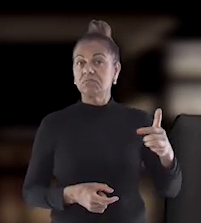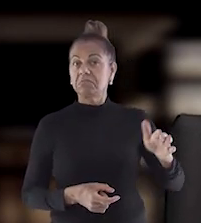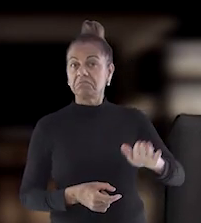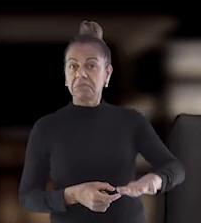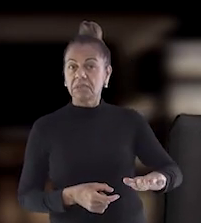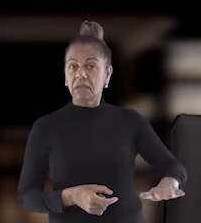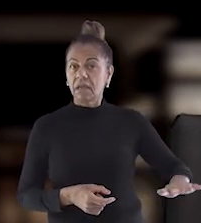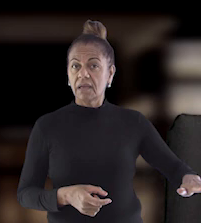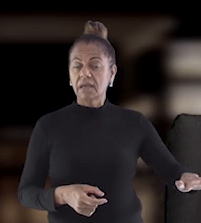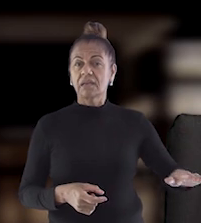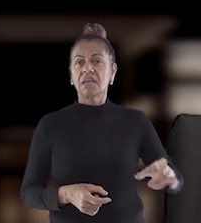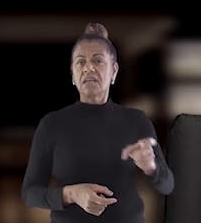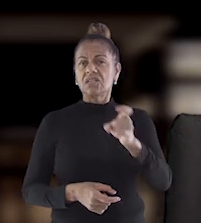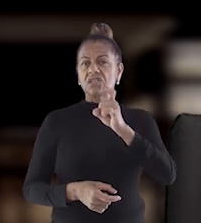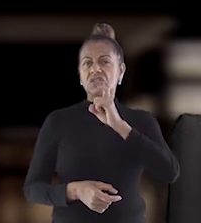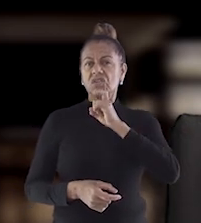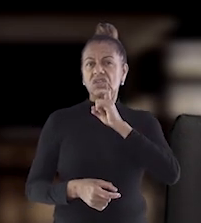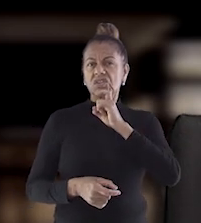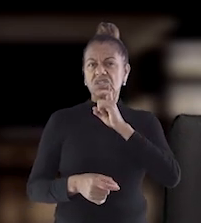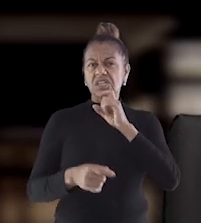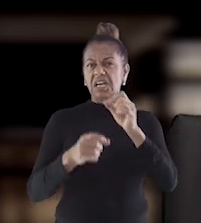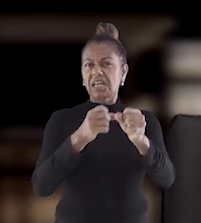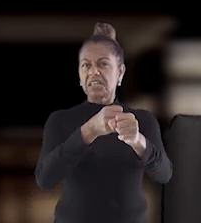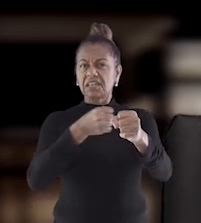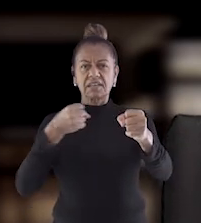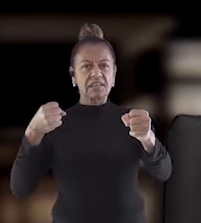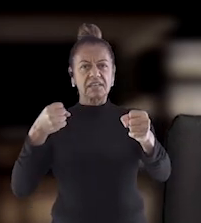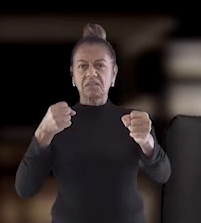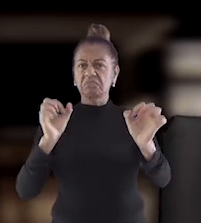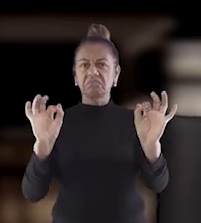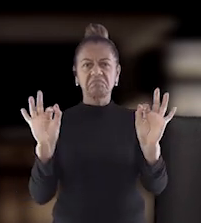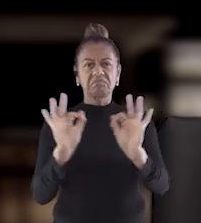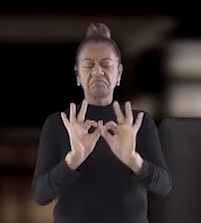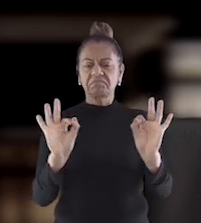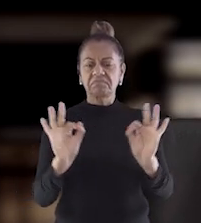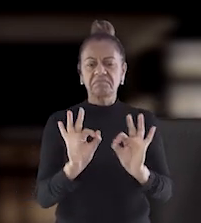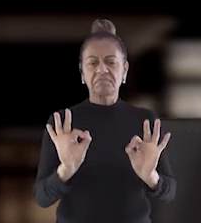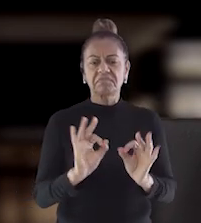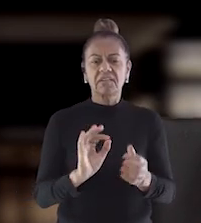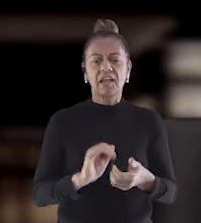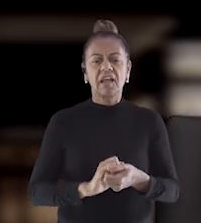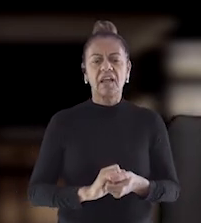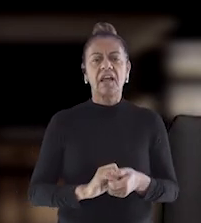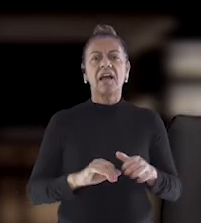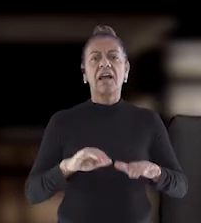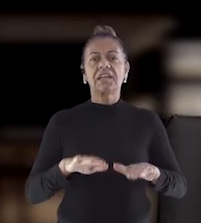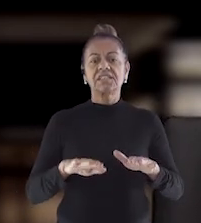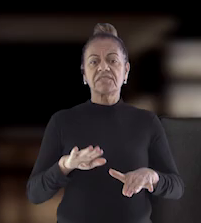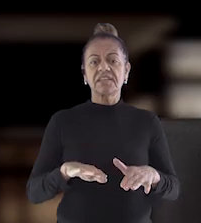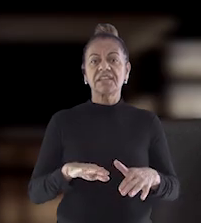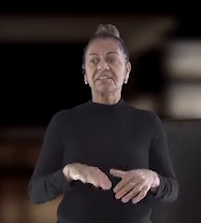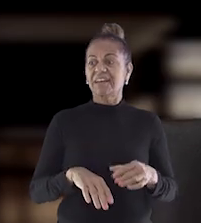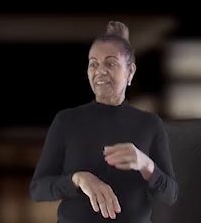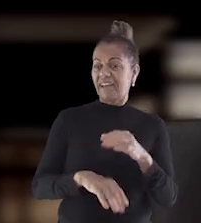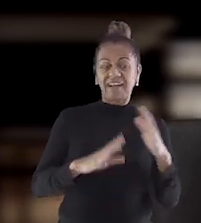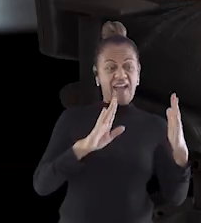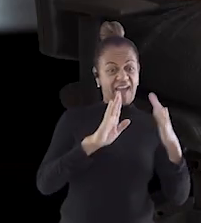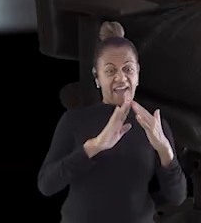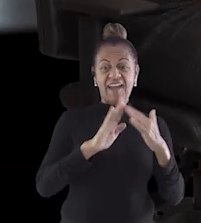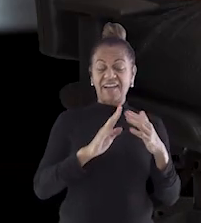de humilde dela. Porque assim, a gente, assim, quando era pequena, nós não tínhamos uma geladeira, nós pegava